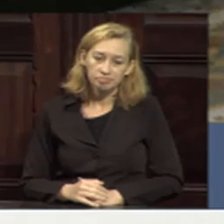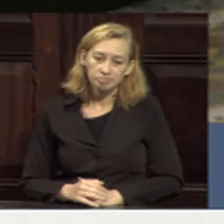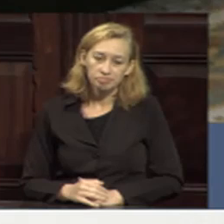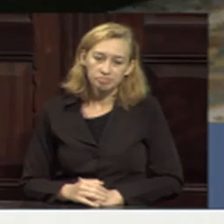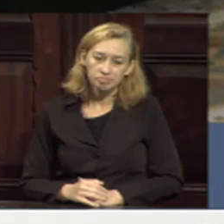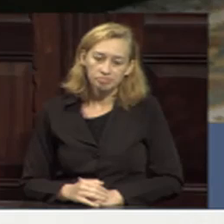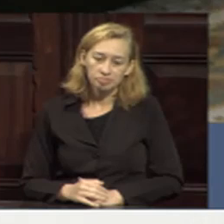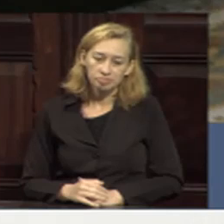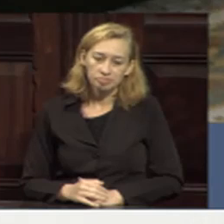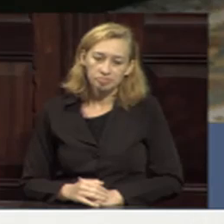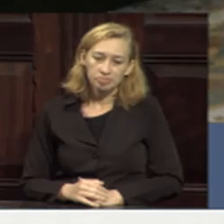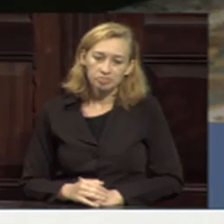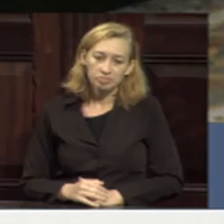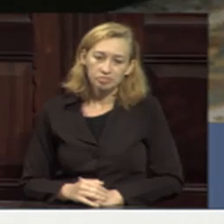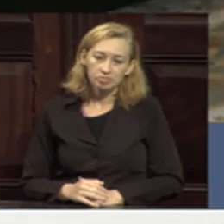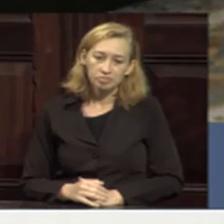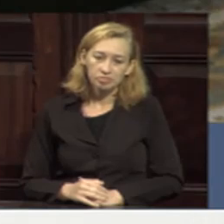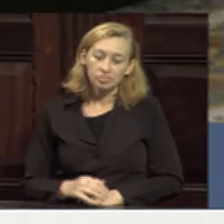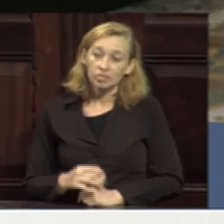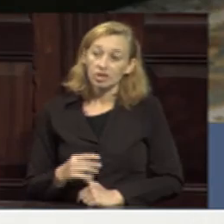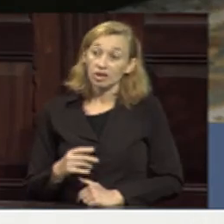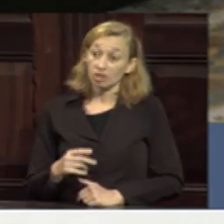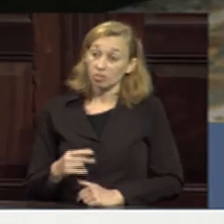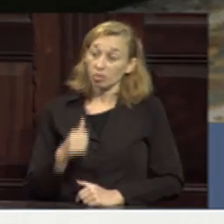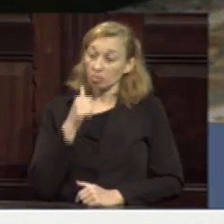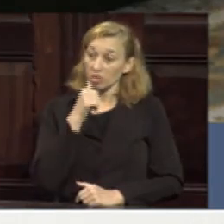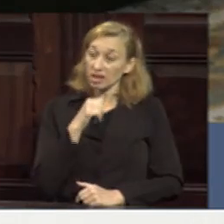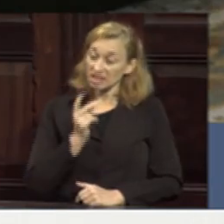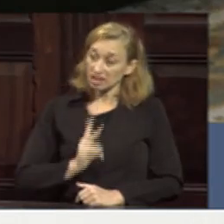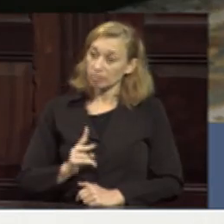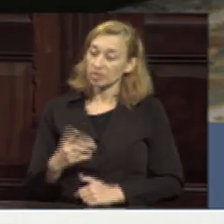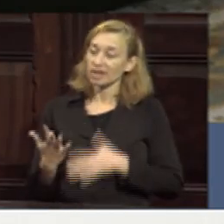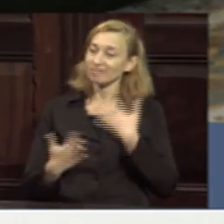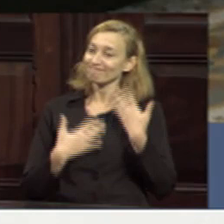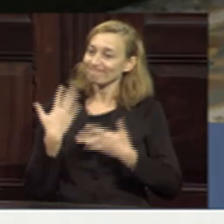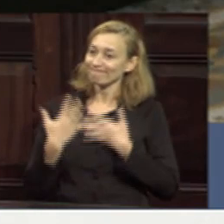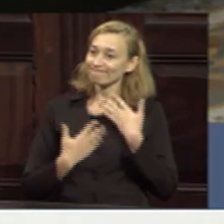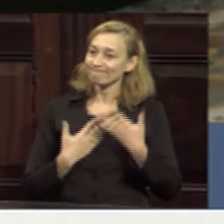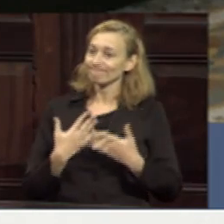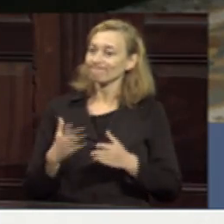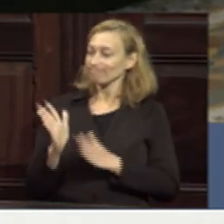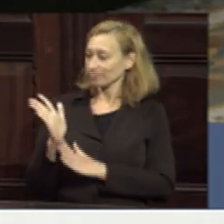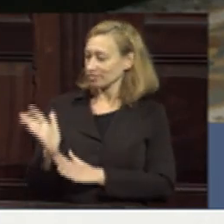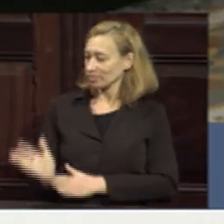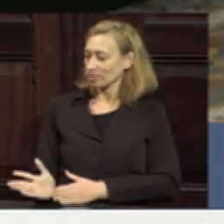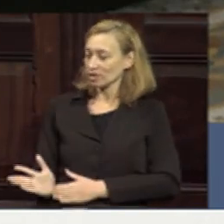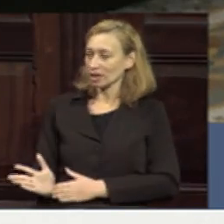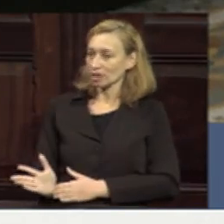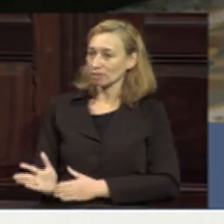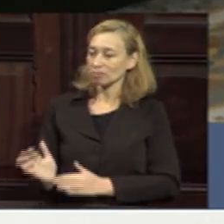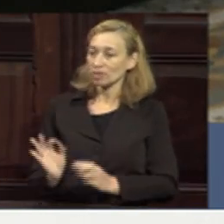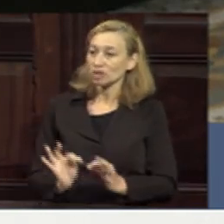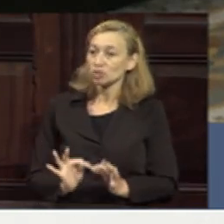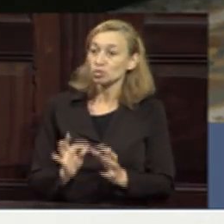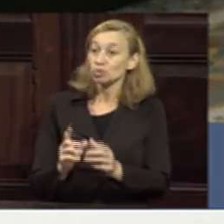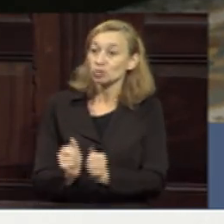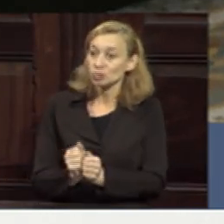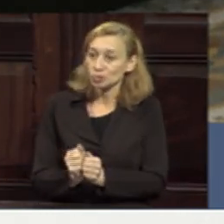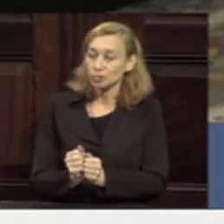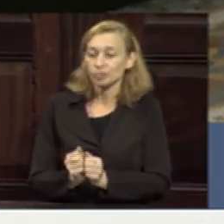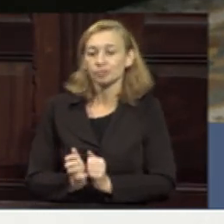incorporava à sua alegria a fidelidade das causas que abraçou.